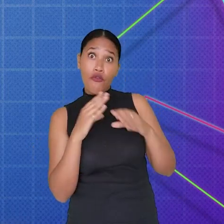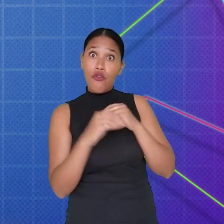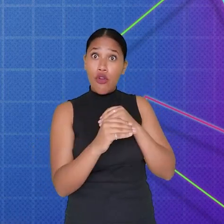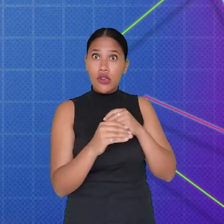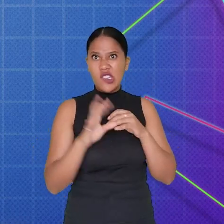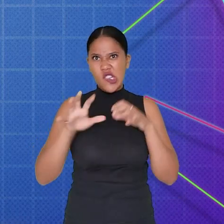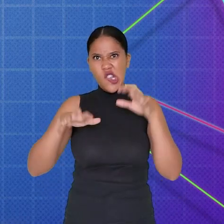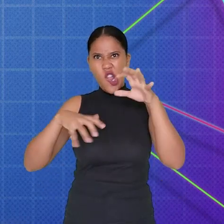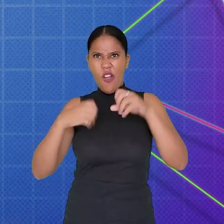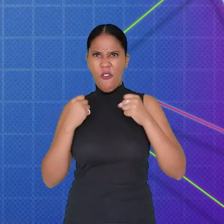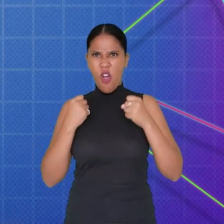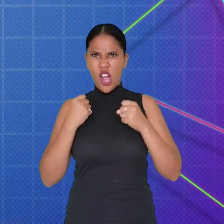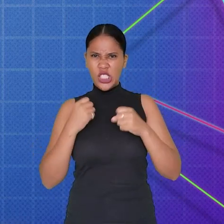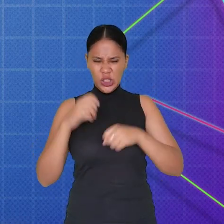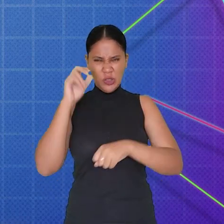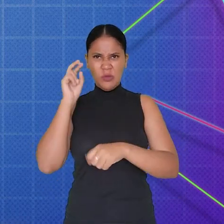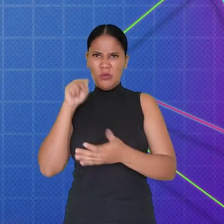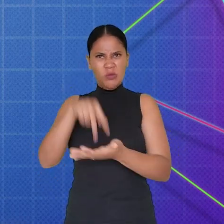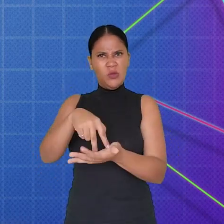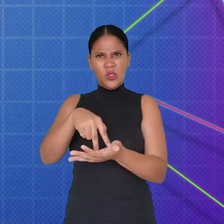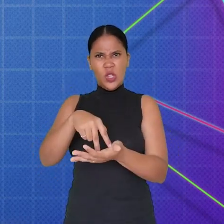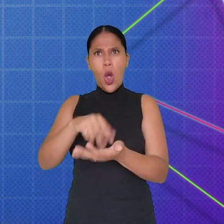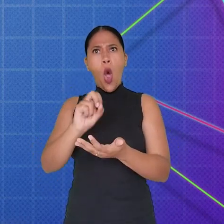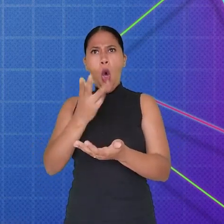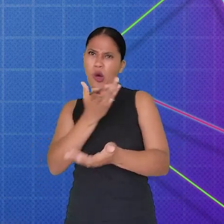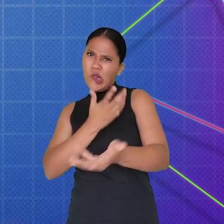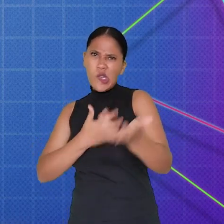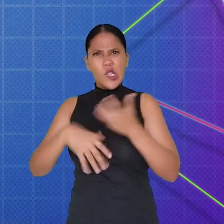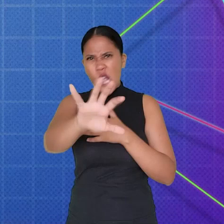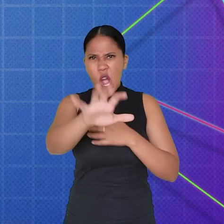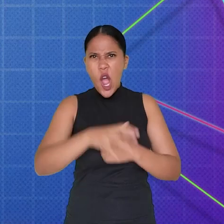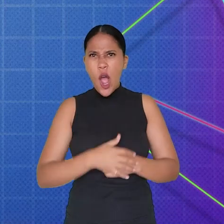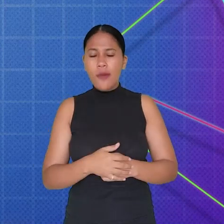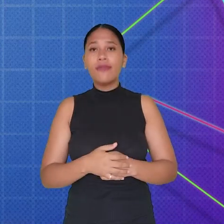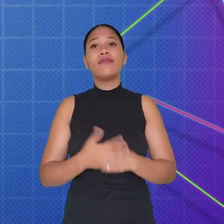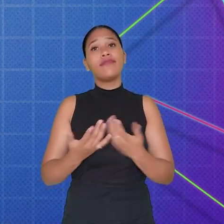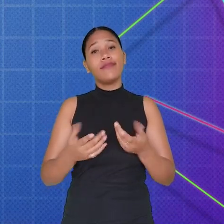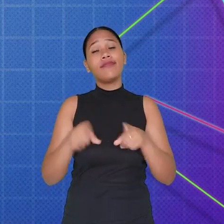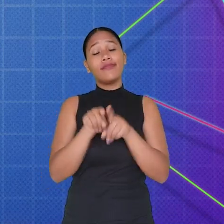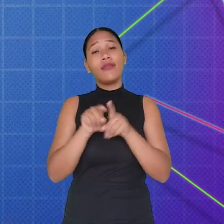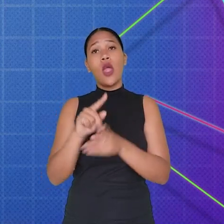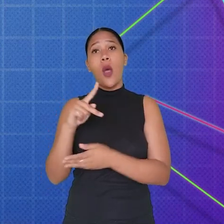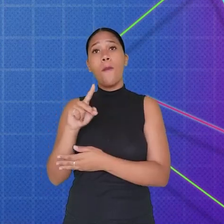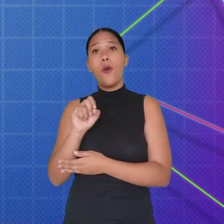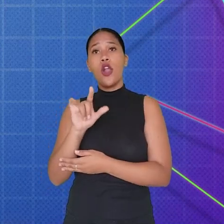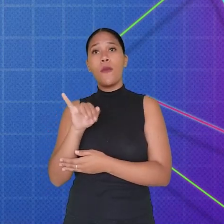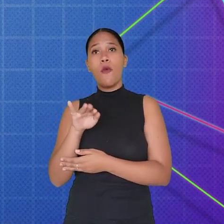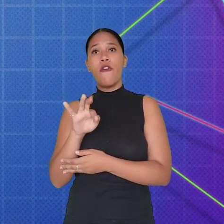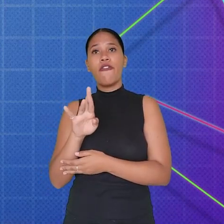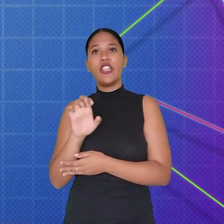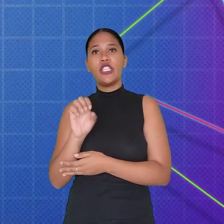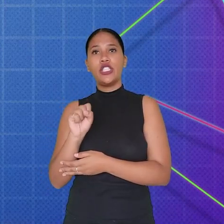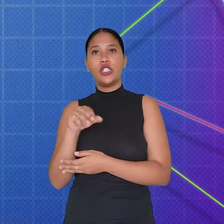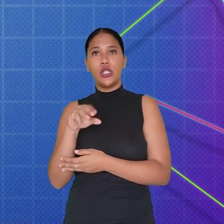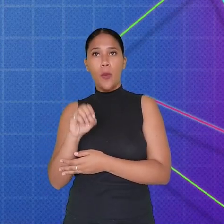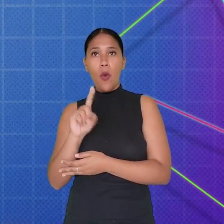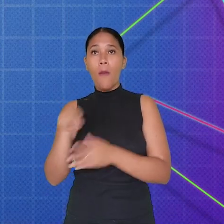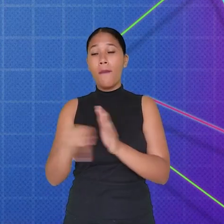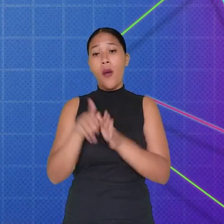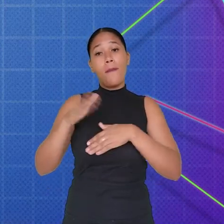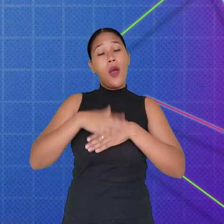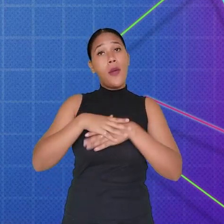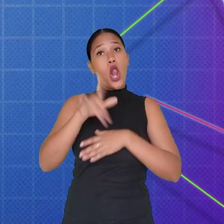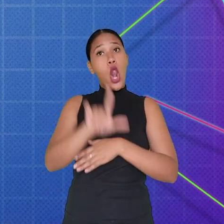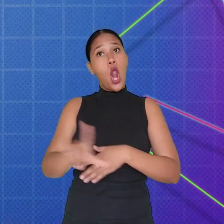foge, enquanto um monstro forte se defende ou ataca de volta. O polimorfismo permite que cada objeto responda de acordo com a sua